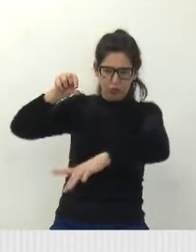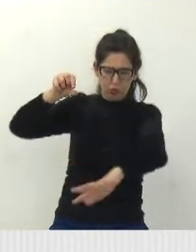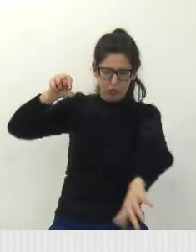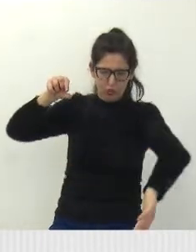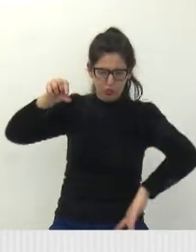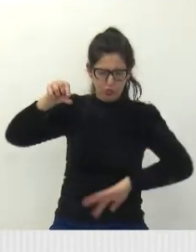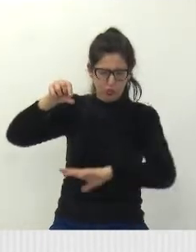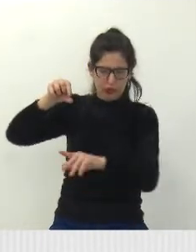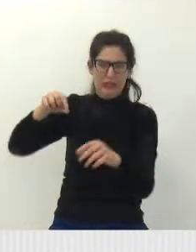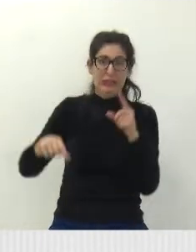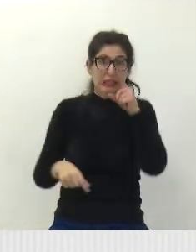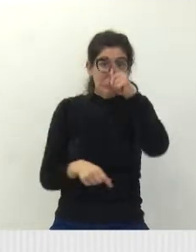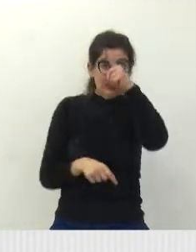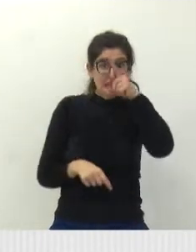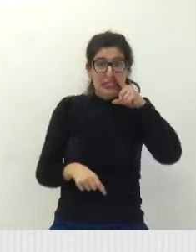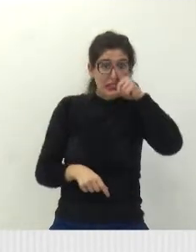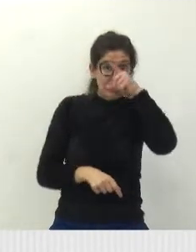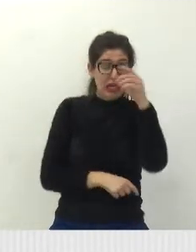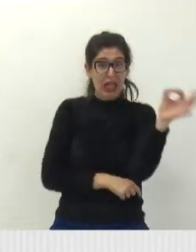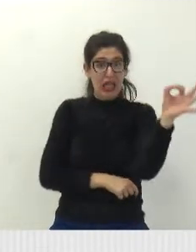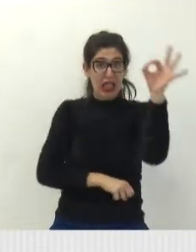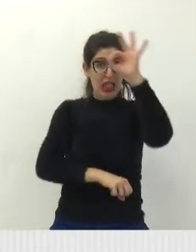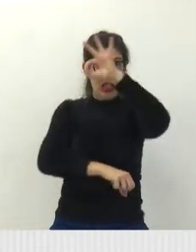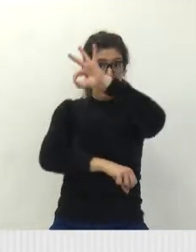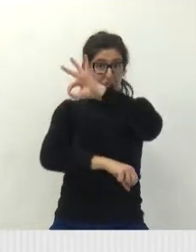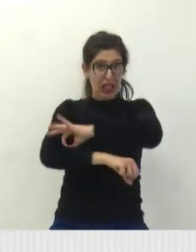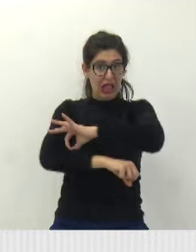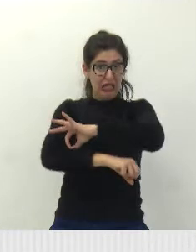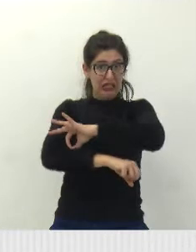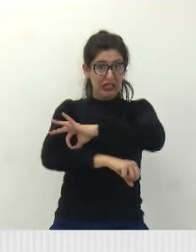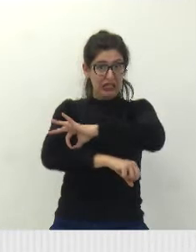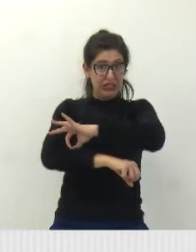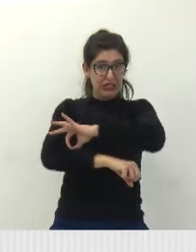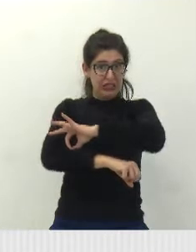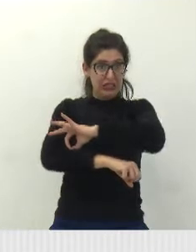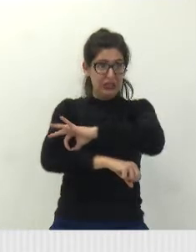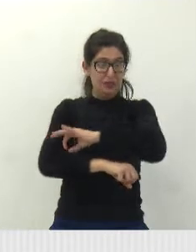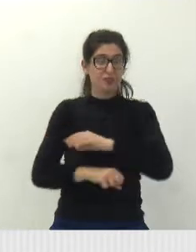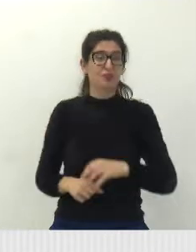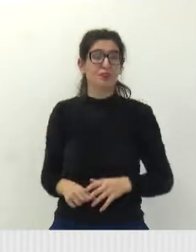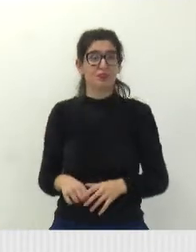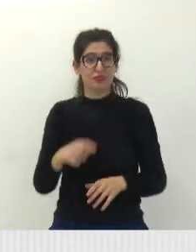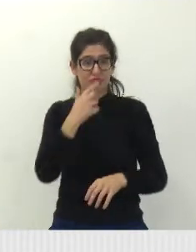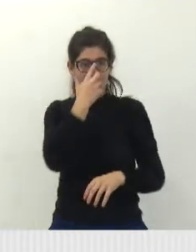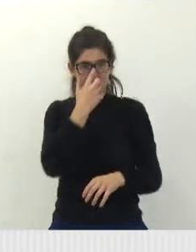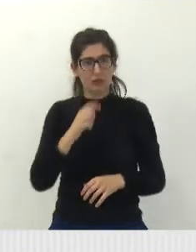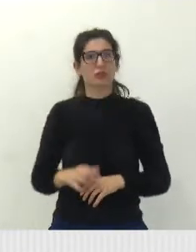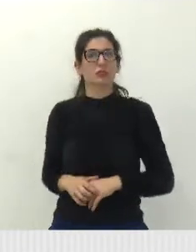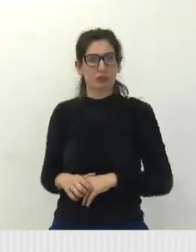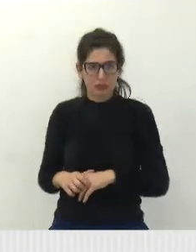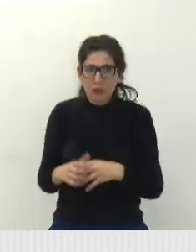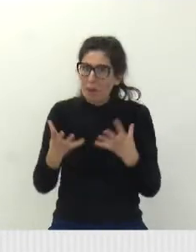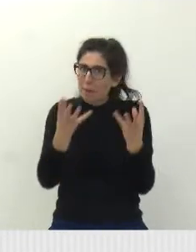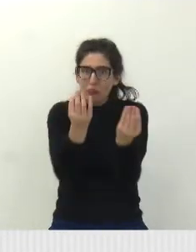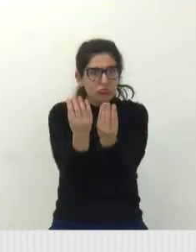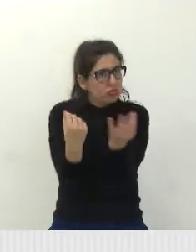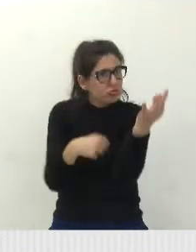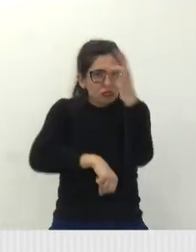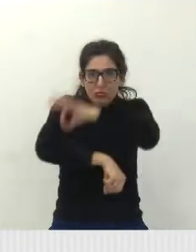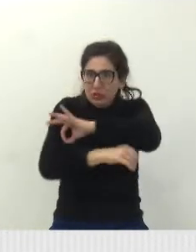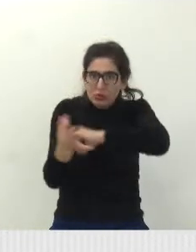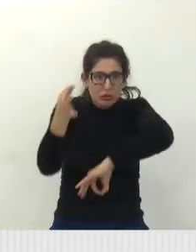fazer a manutenção desse bebedouro, porque realmente é ali um local ideal para o desenvolvimento do mosquito.